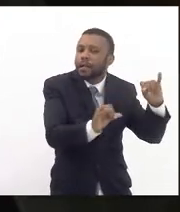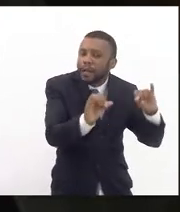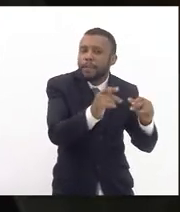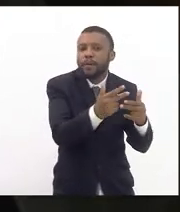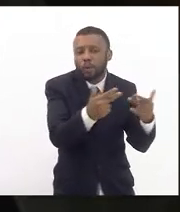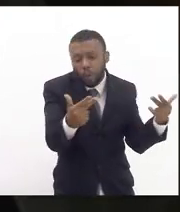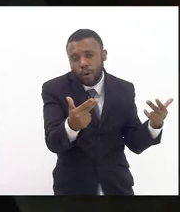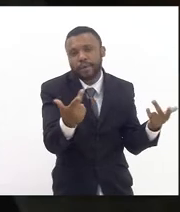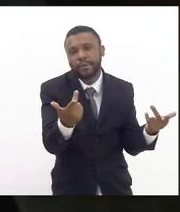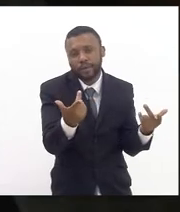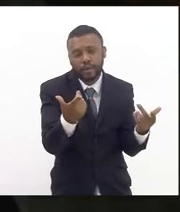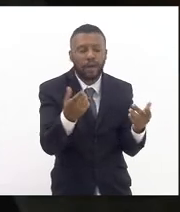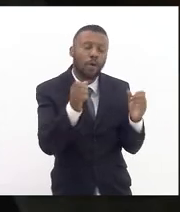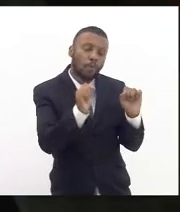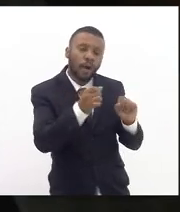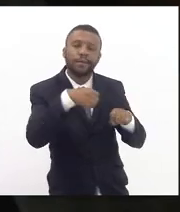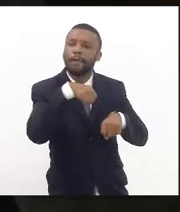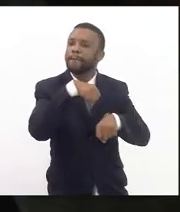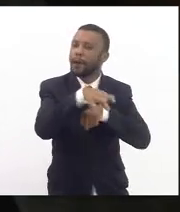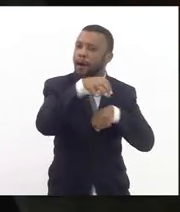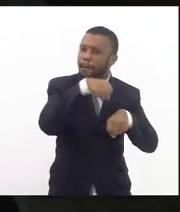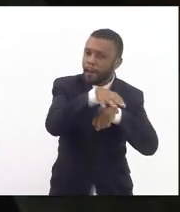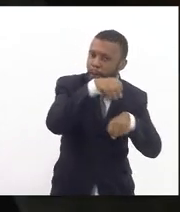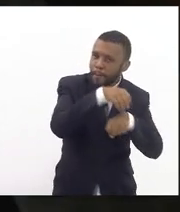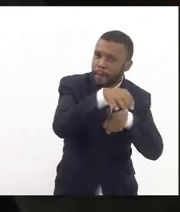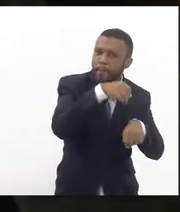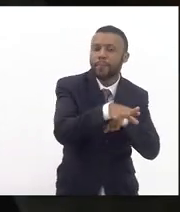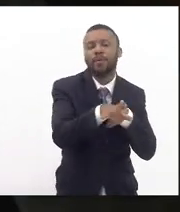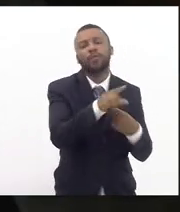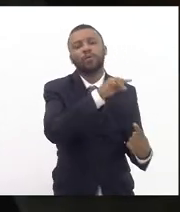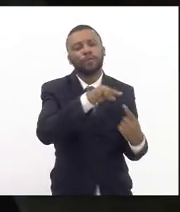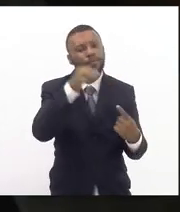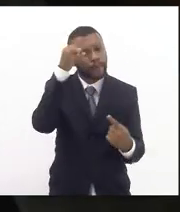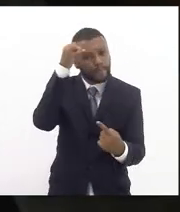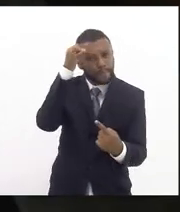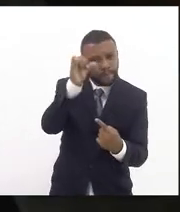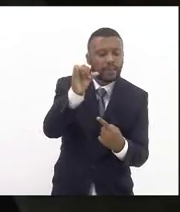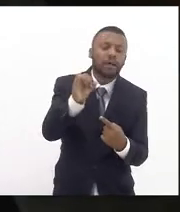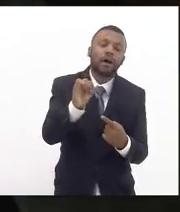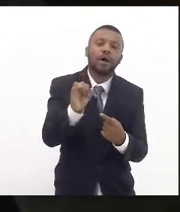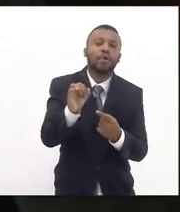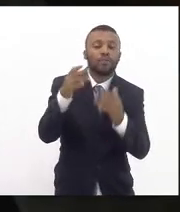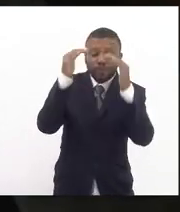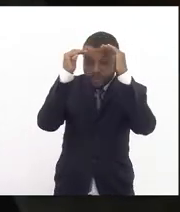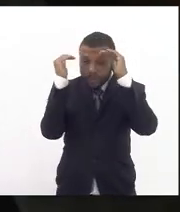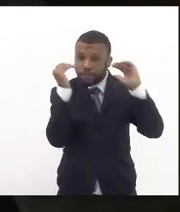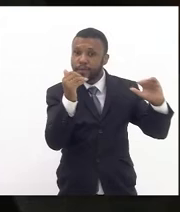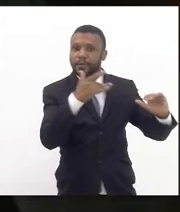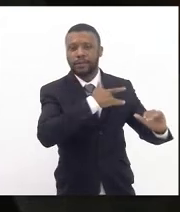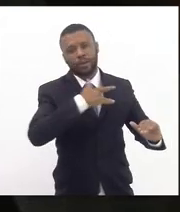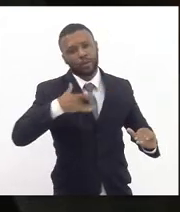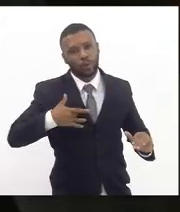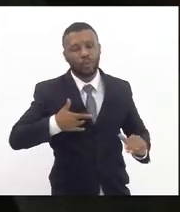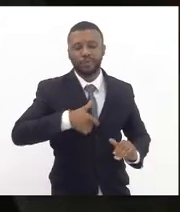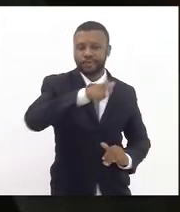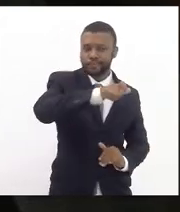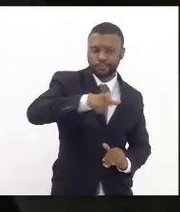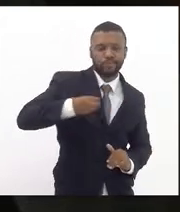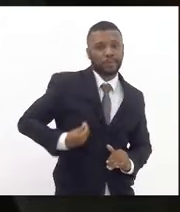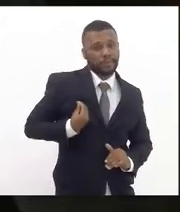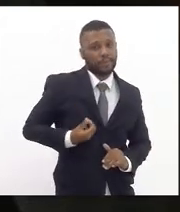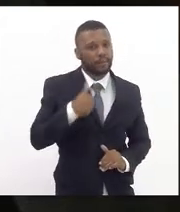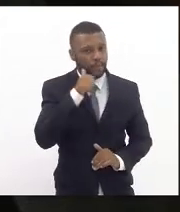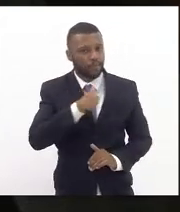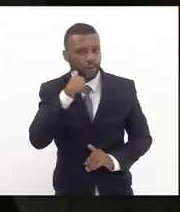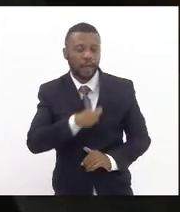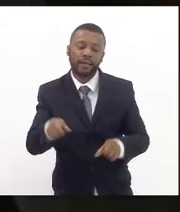de informação, de prevenção, de respeito à saúde e à vida das mulheres e de possibilitar, porque